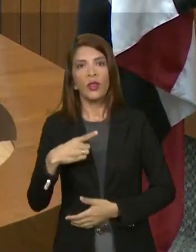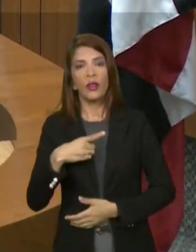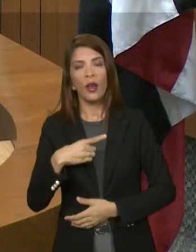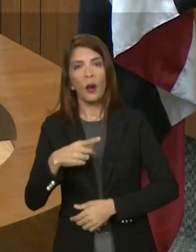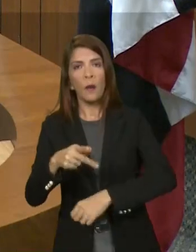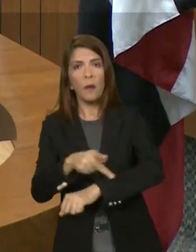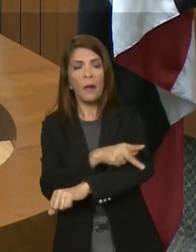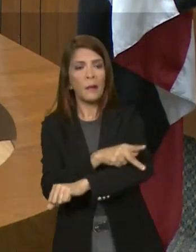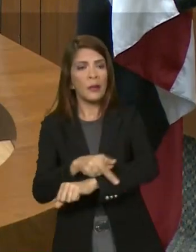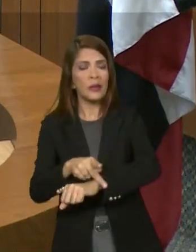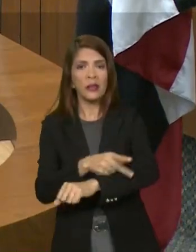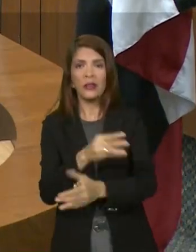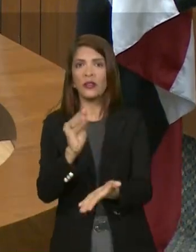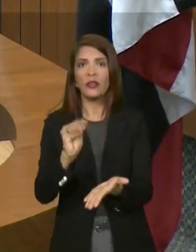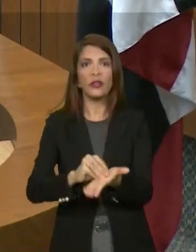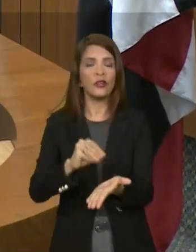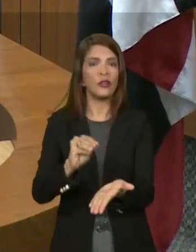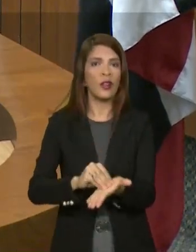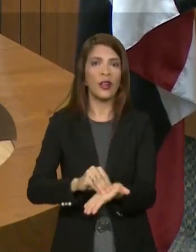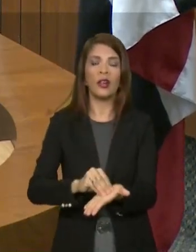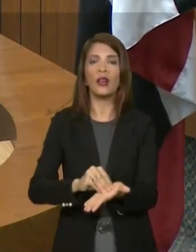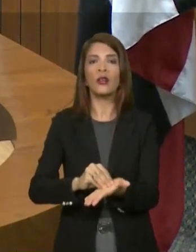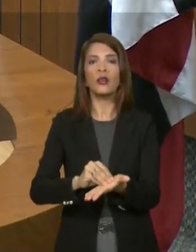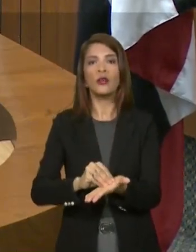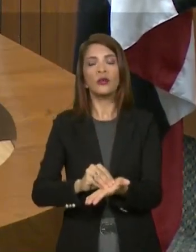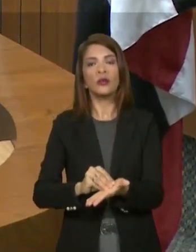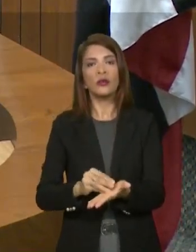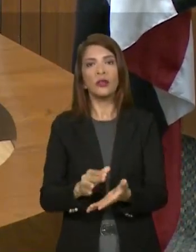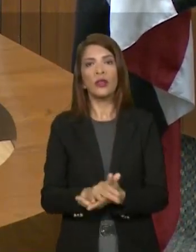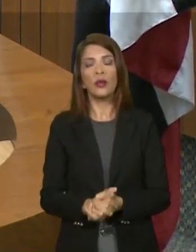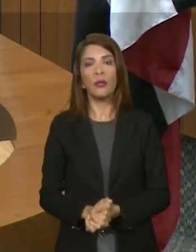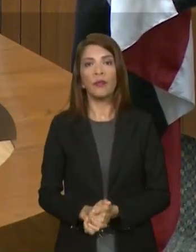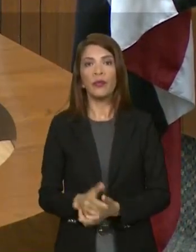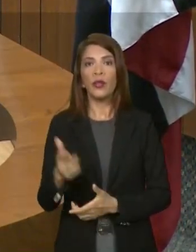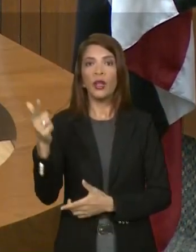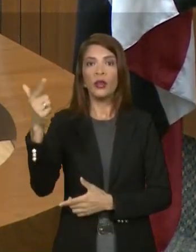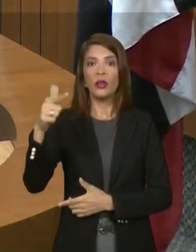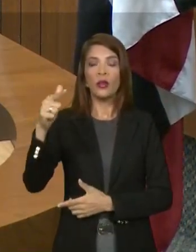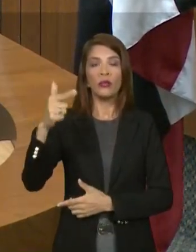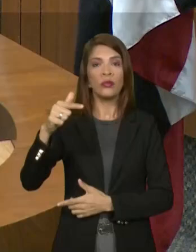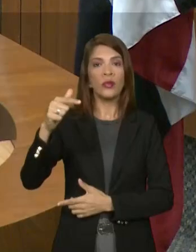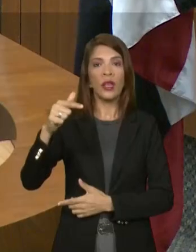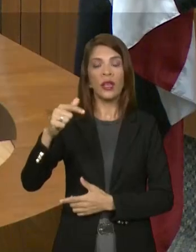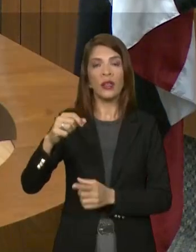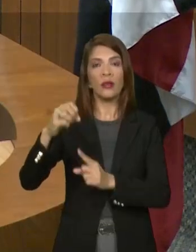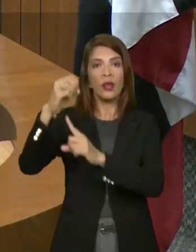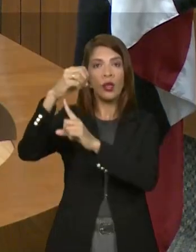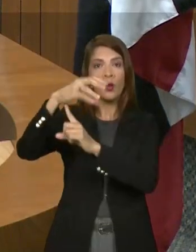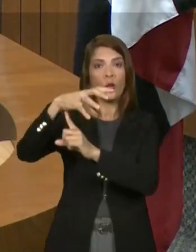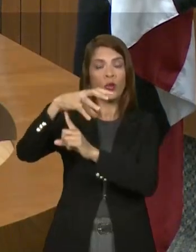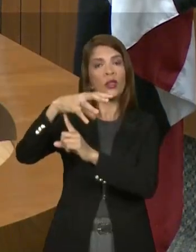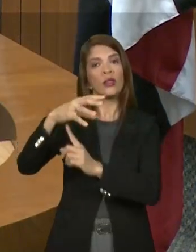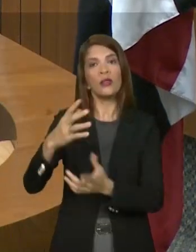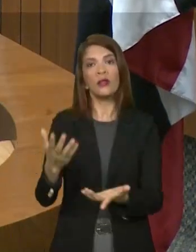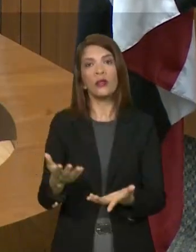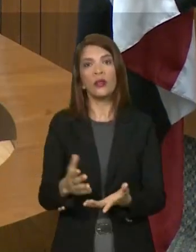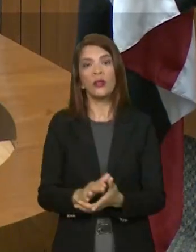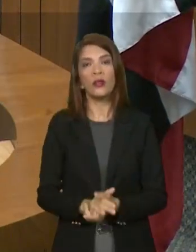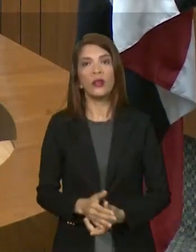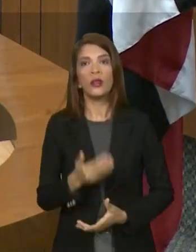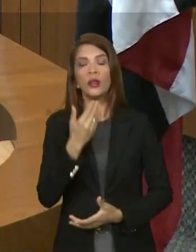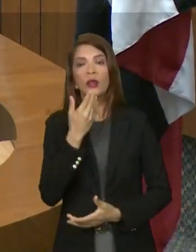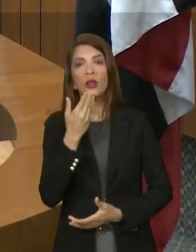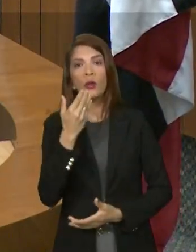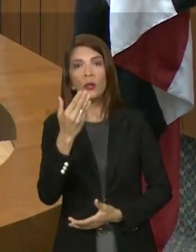asfáltica há muito tempo, uma avenida que não tem iluminação pública. E eu peço aqui ao caro colega